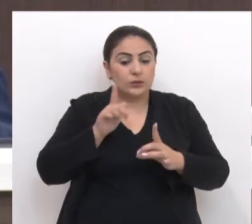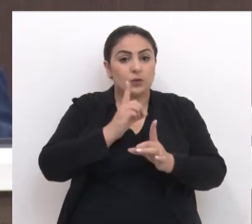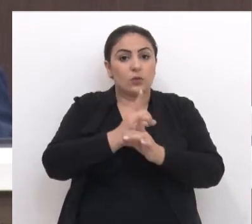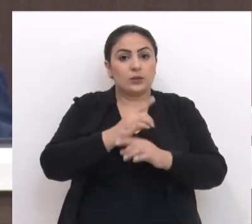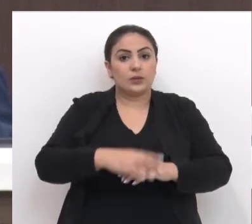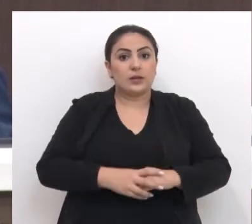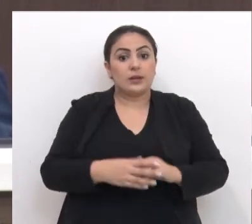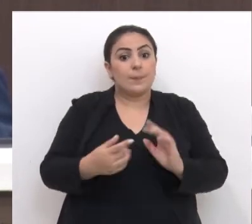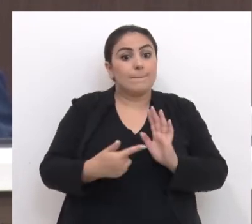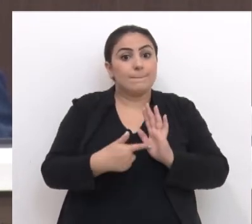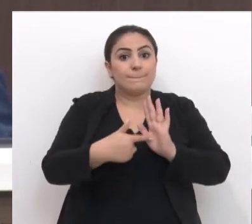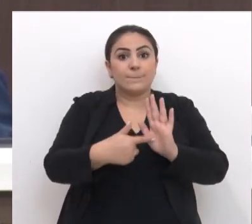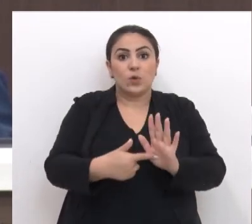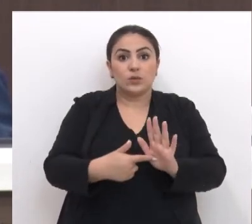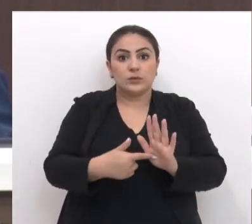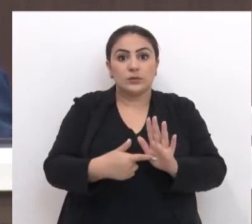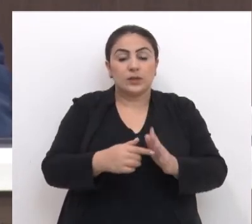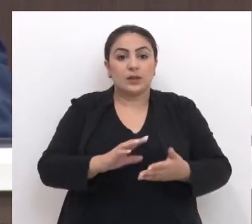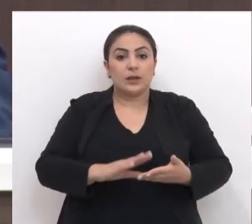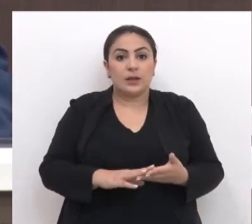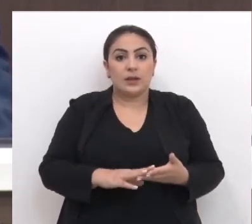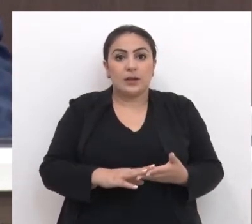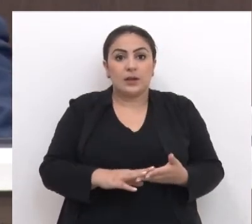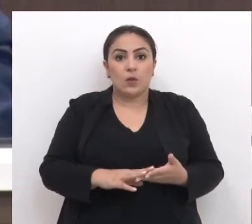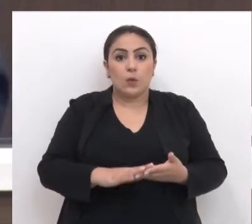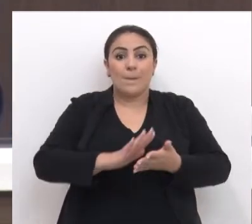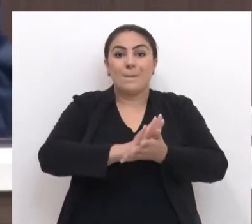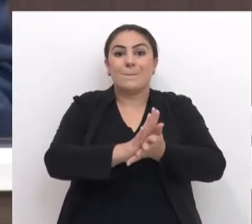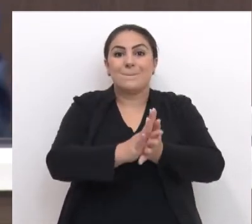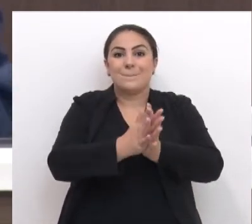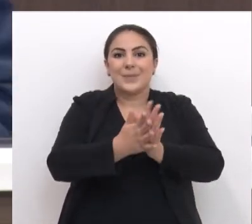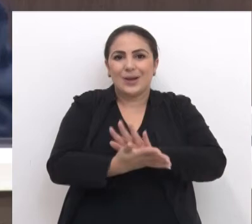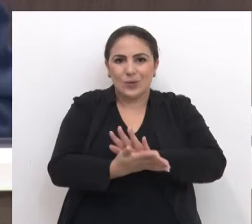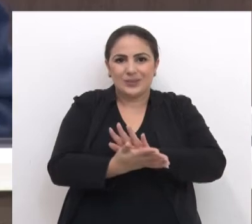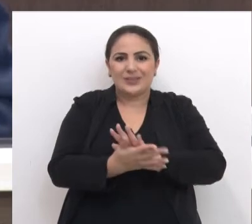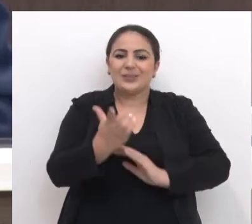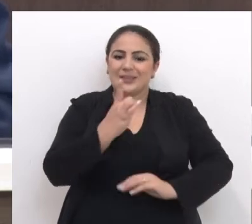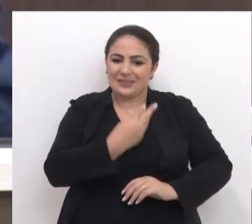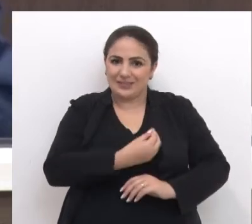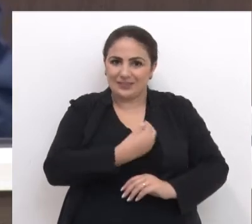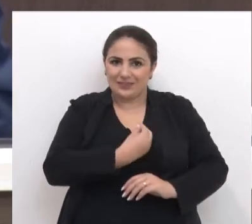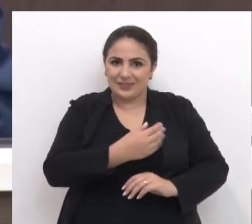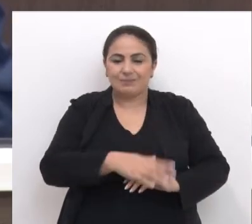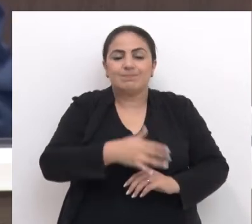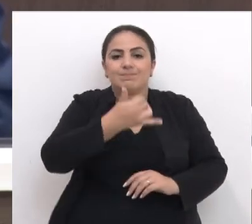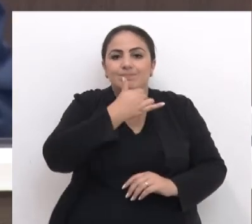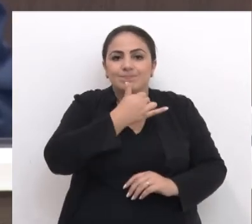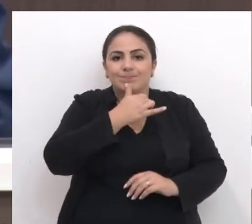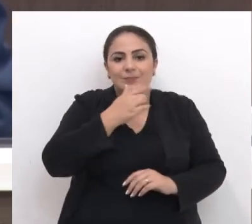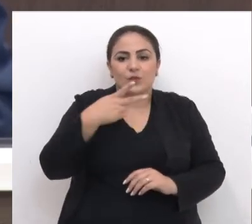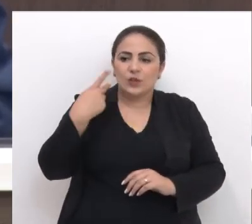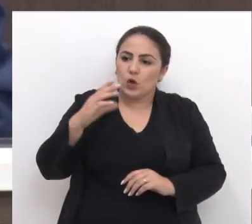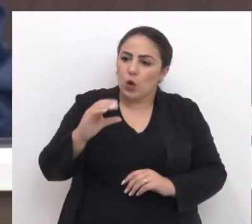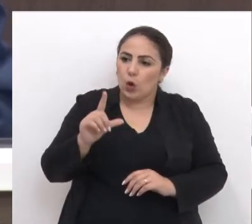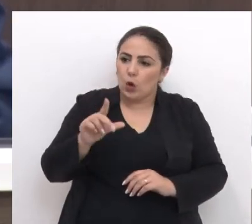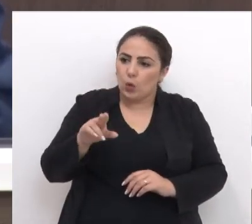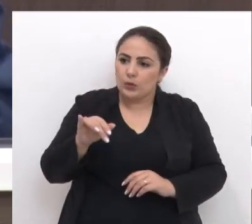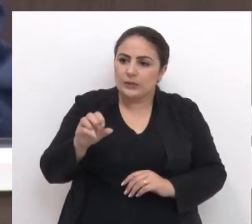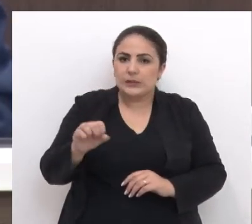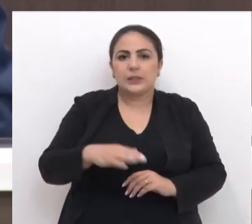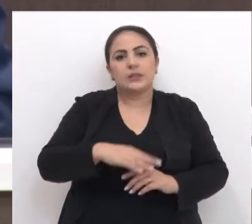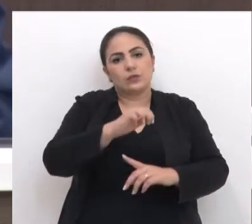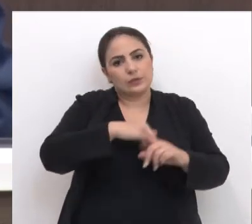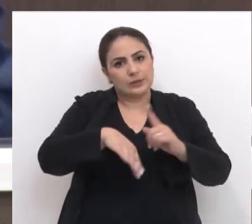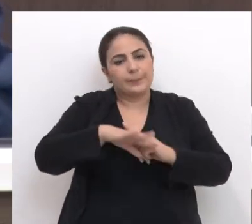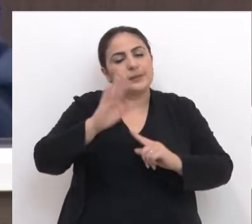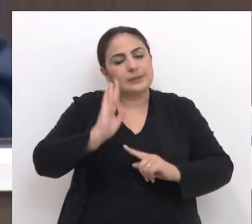achar, eles simbolizam a intolerância e o racismo presente, infelizmente, vereador Colucci, ainda